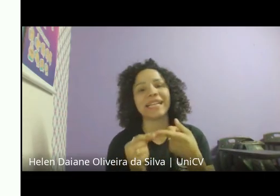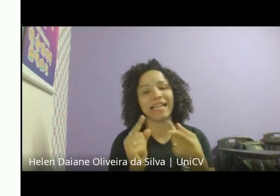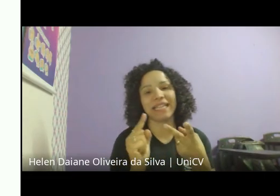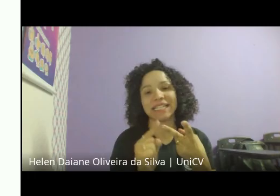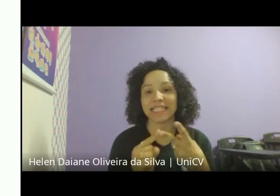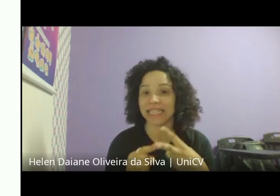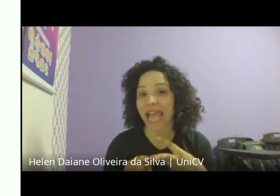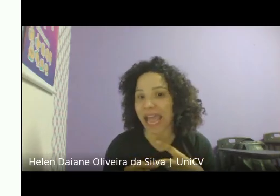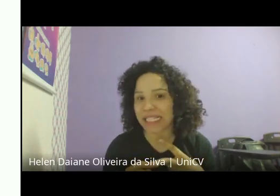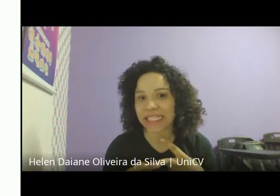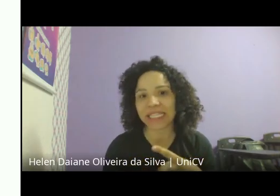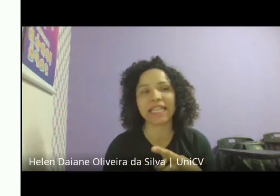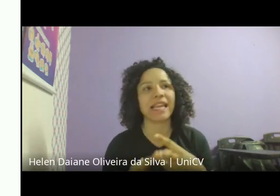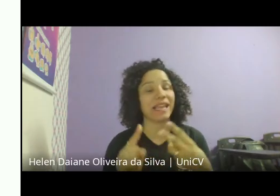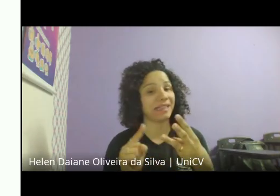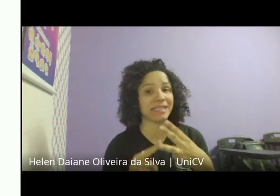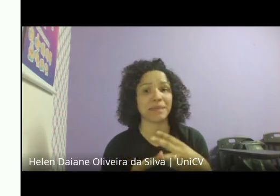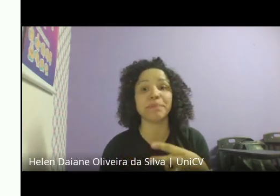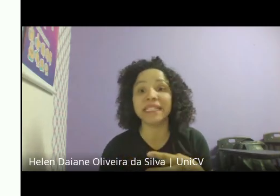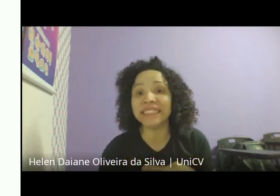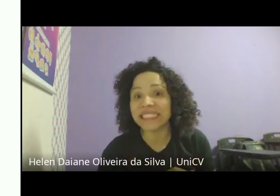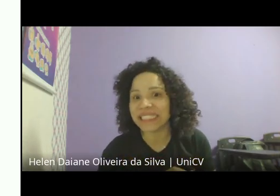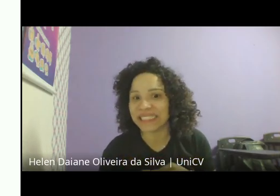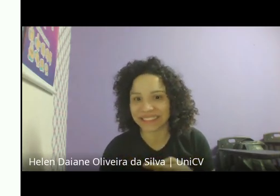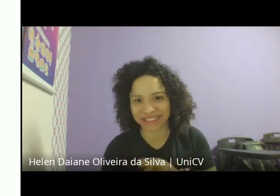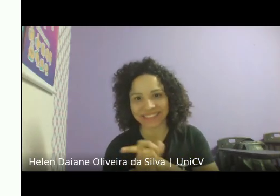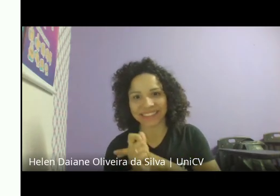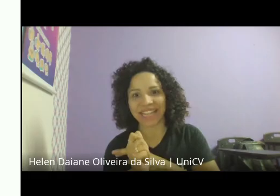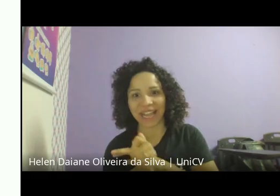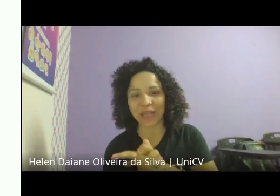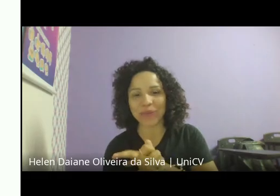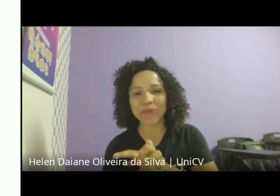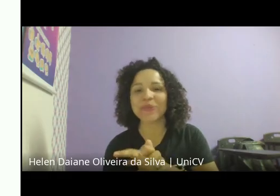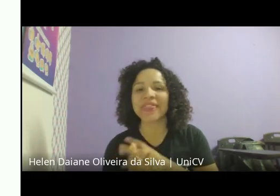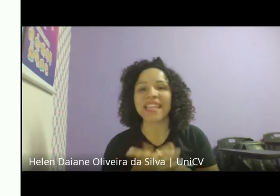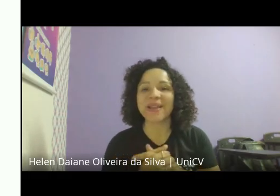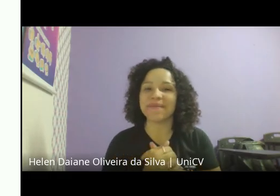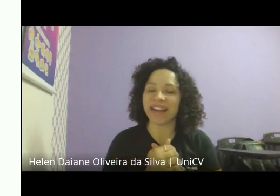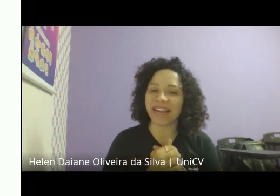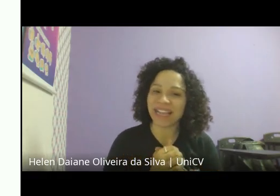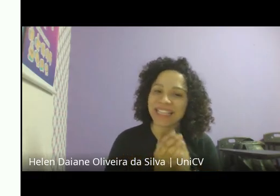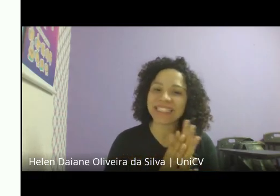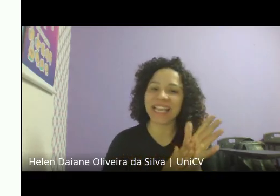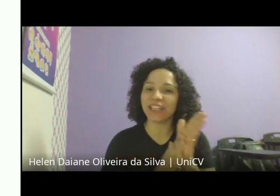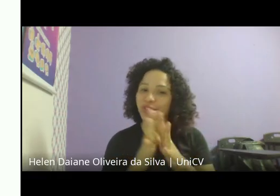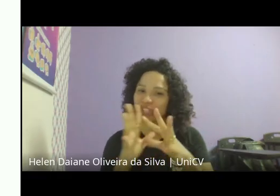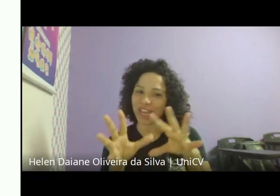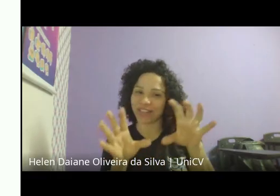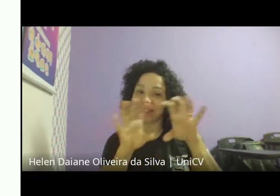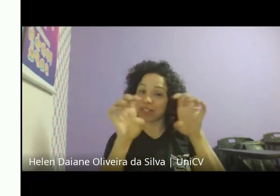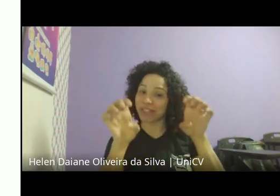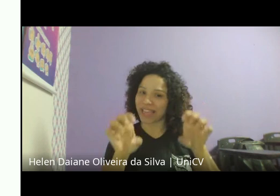morfemas, ela tem sintaxe, ela tem semântica, tá? Mas é